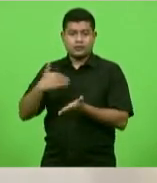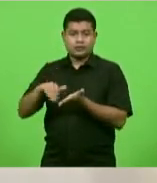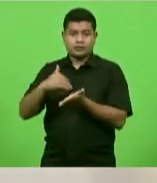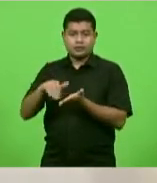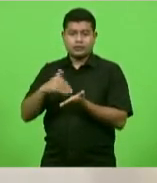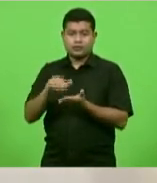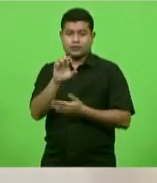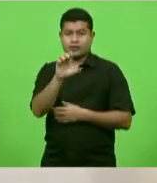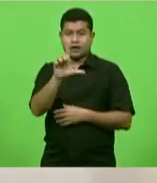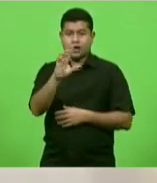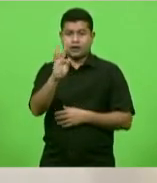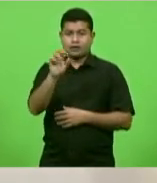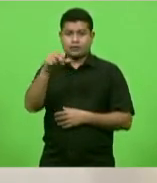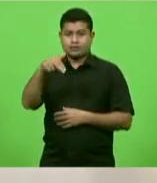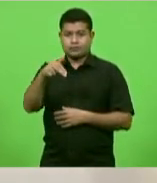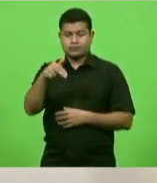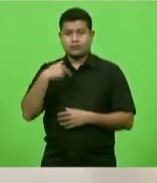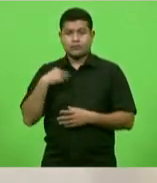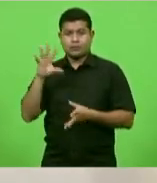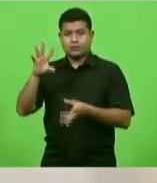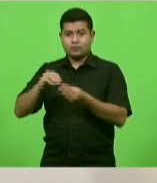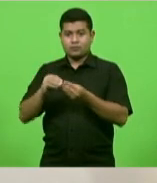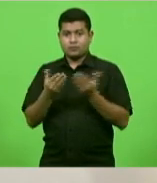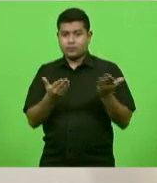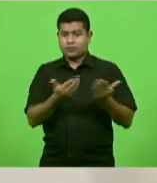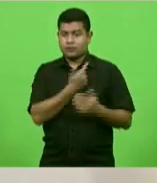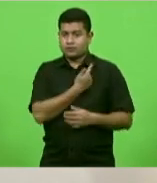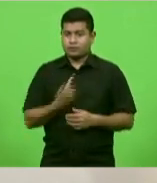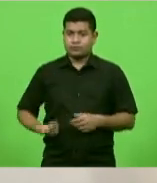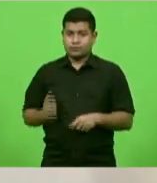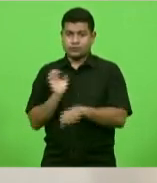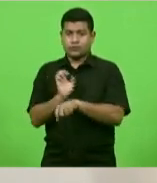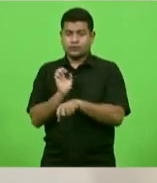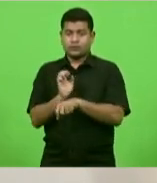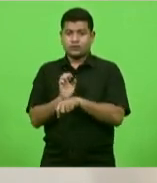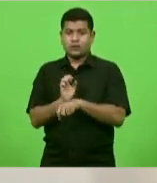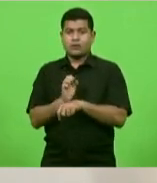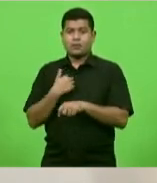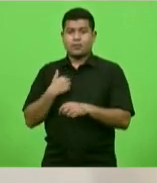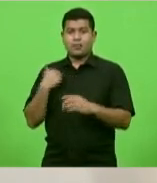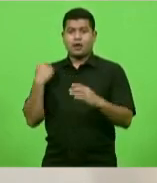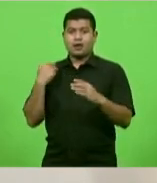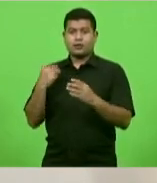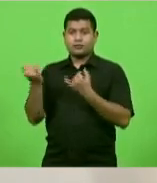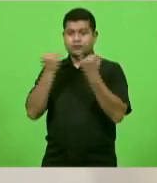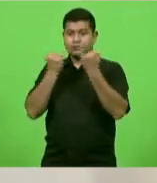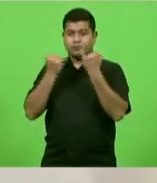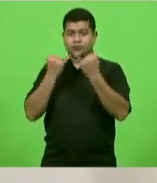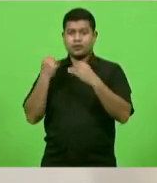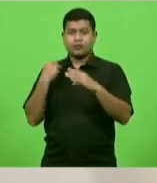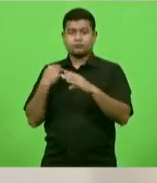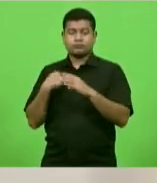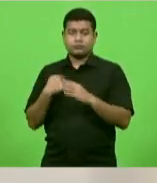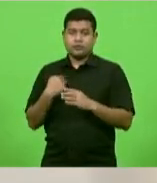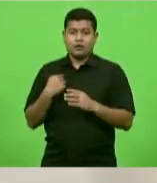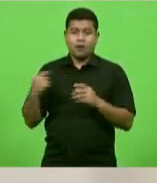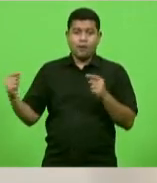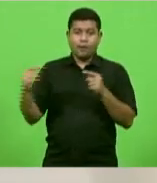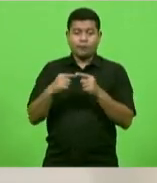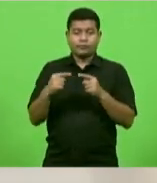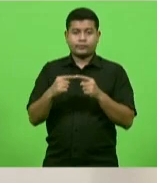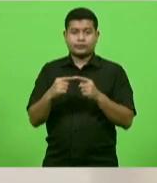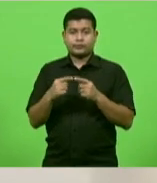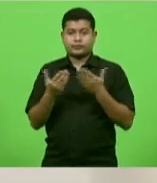Elton Zeferino, concluiu-se que o governador do Estado não prestou informações falsas à Comissão